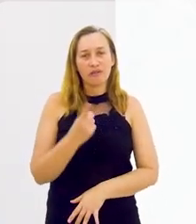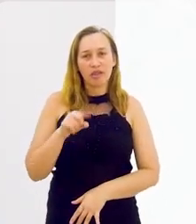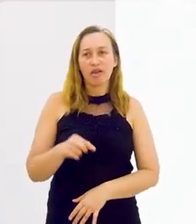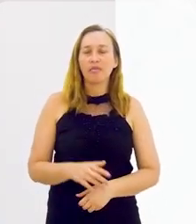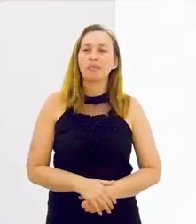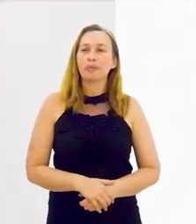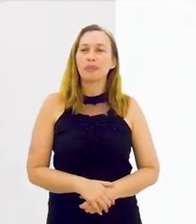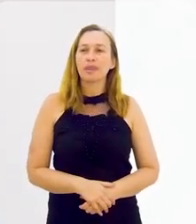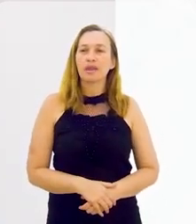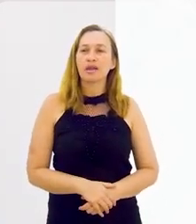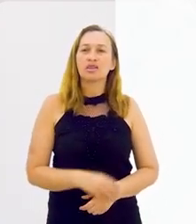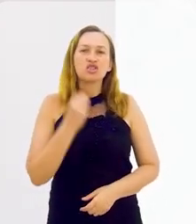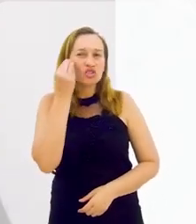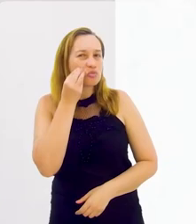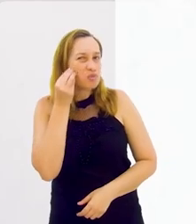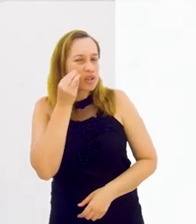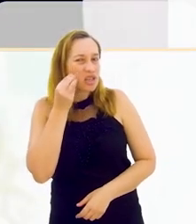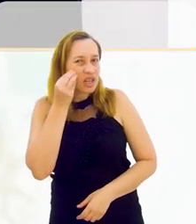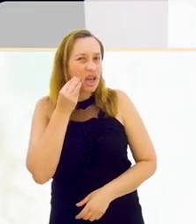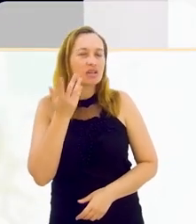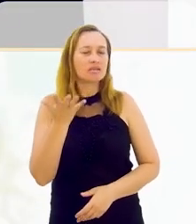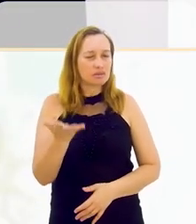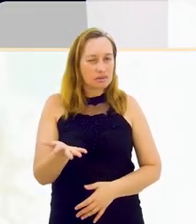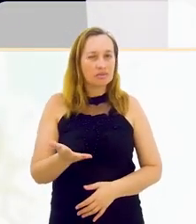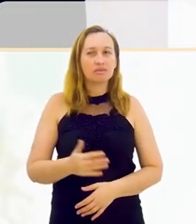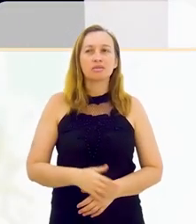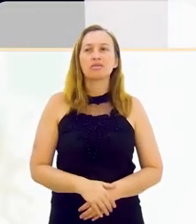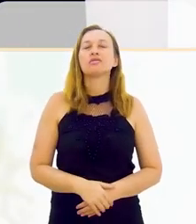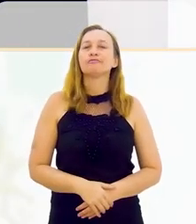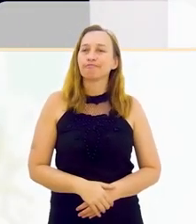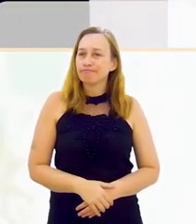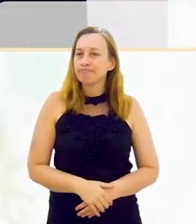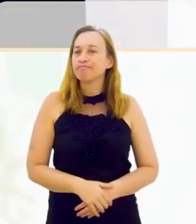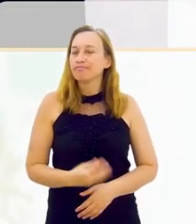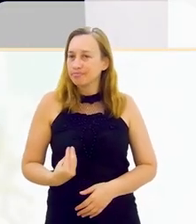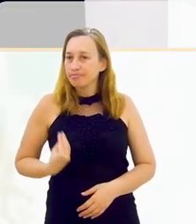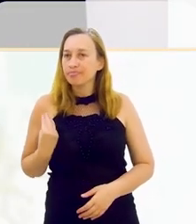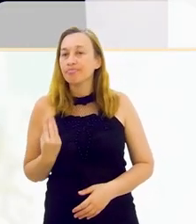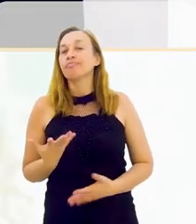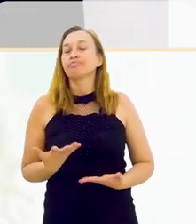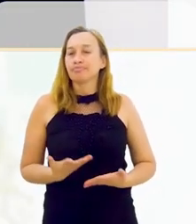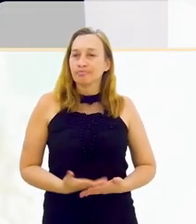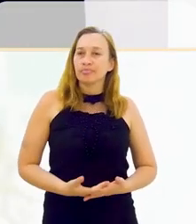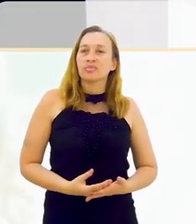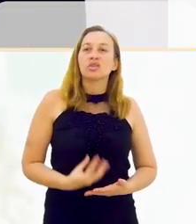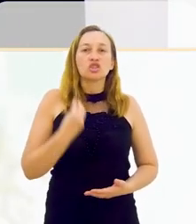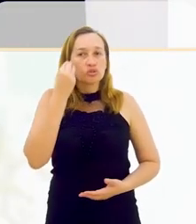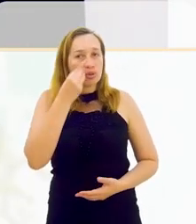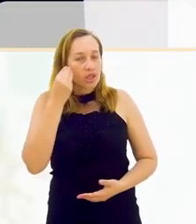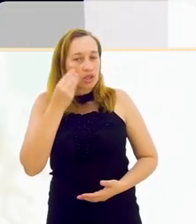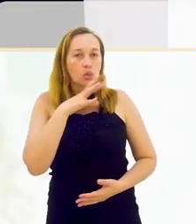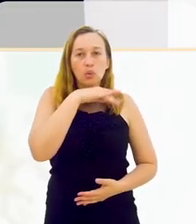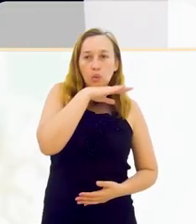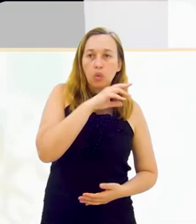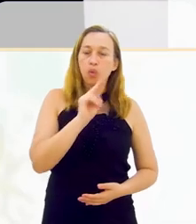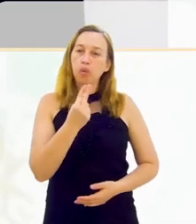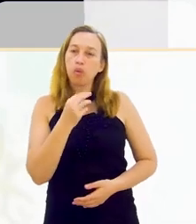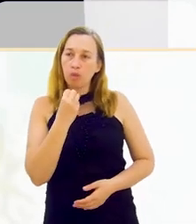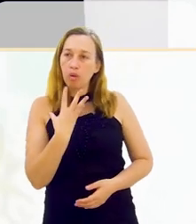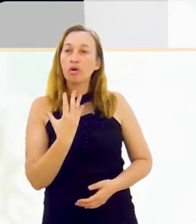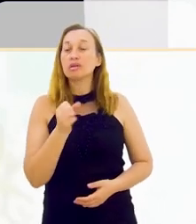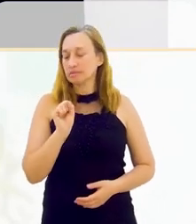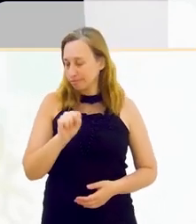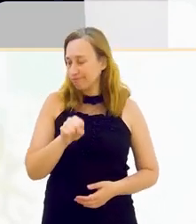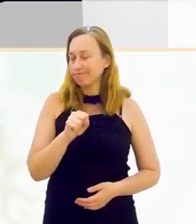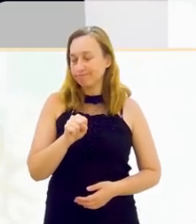Então acho que tudo As isso, né? experiências, a riqueza As da vida, experiências, seja tanto do lado ruim quanto do